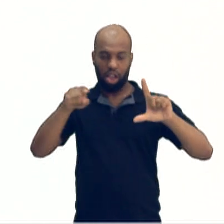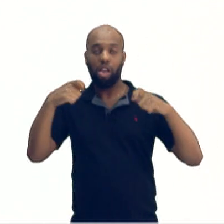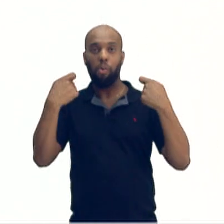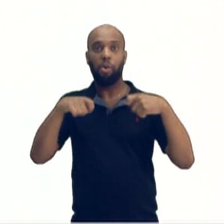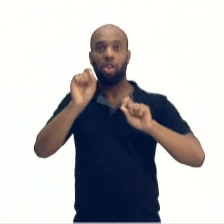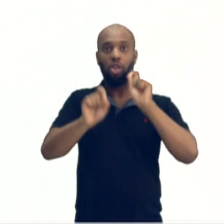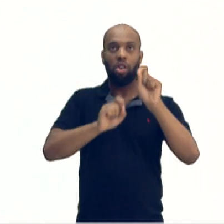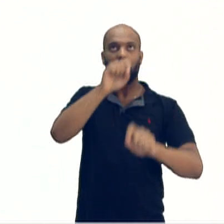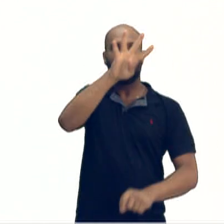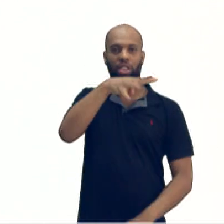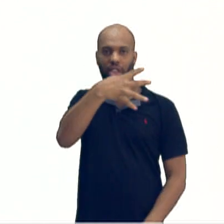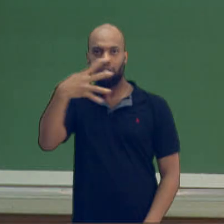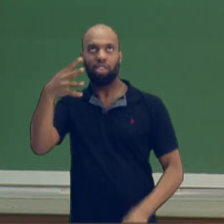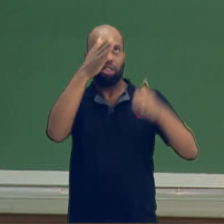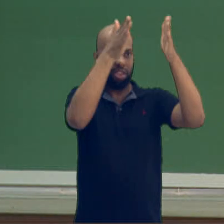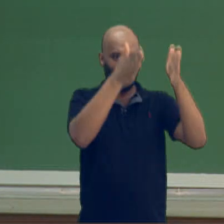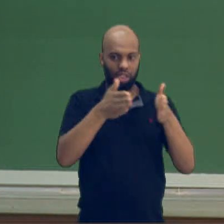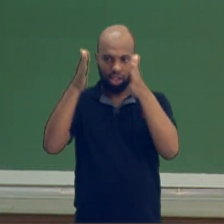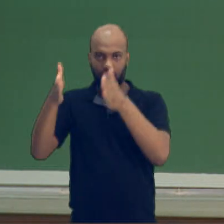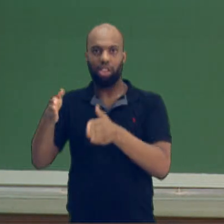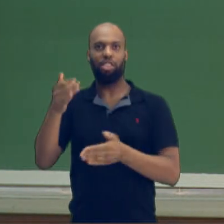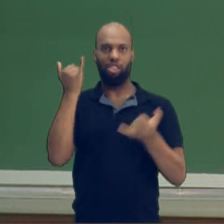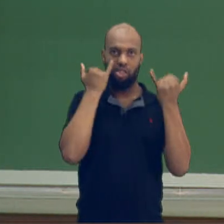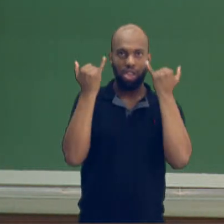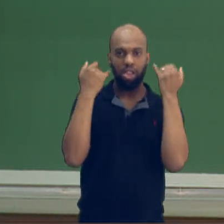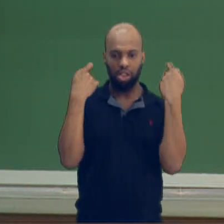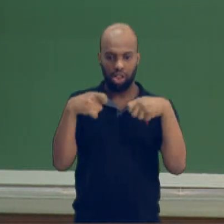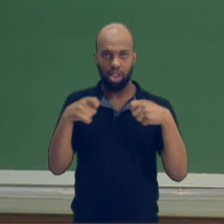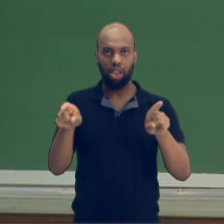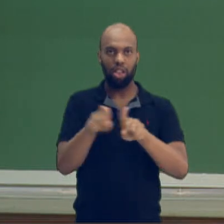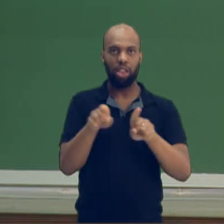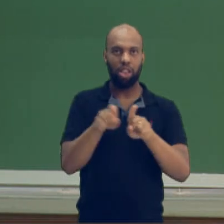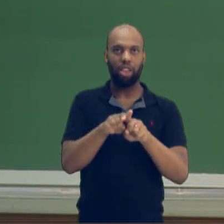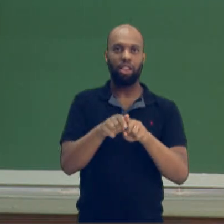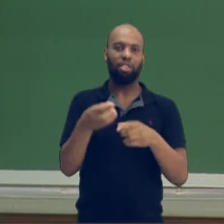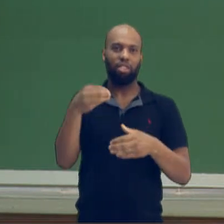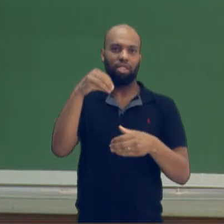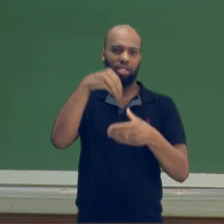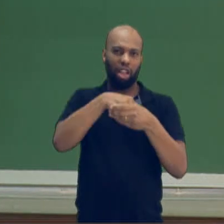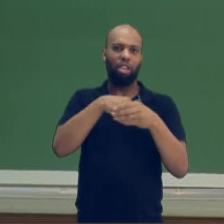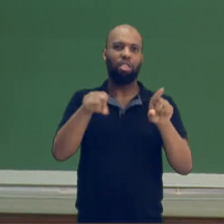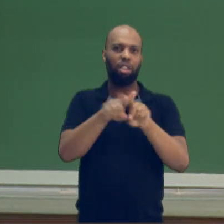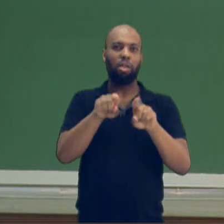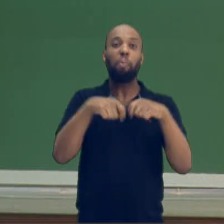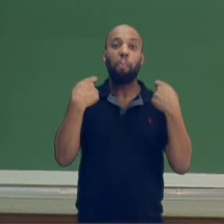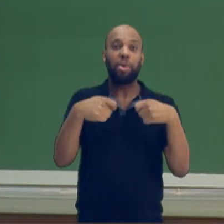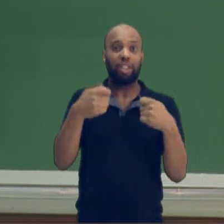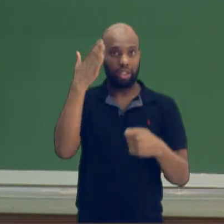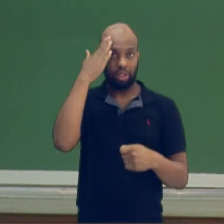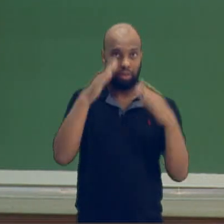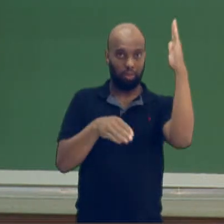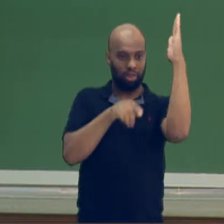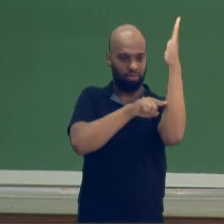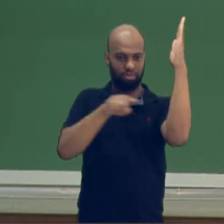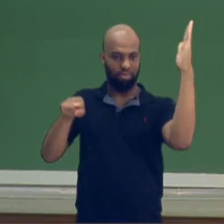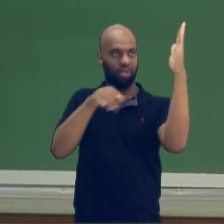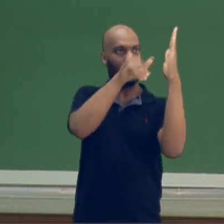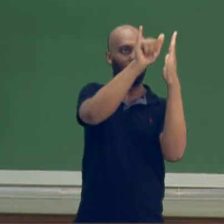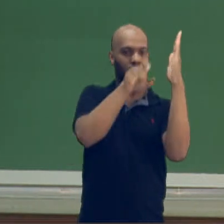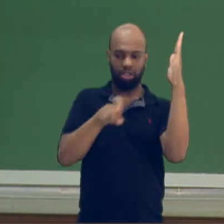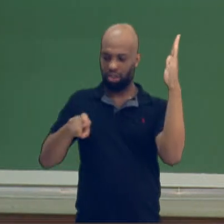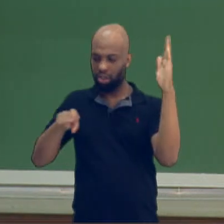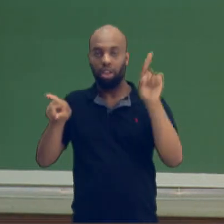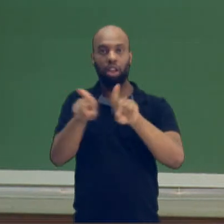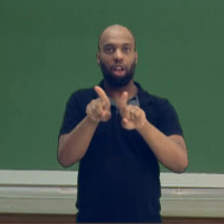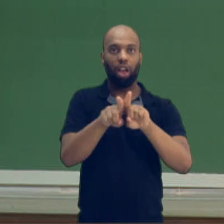a nossa tabelinha de dados, a gente coloca esses dados dentro do plano cartesiano e a gente consegue determinar a função,